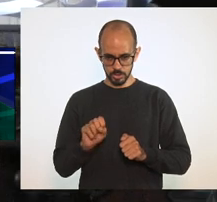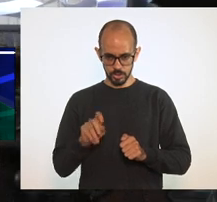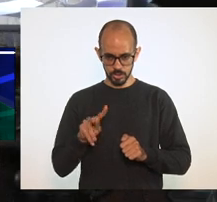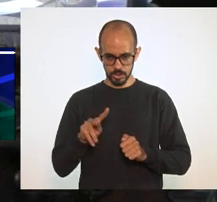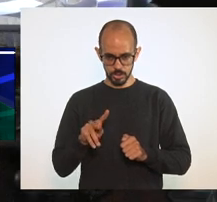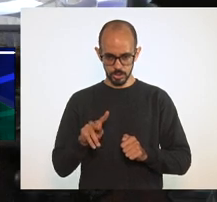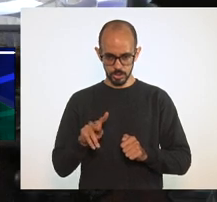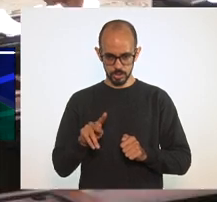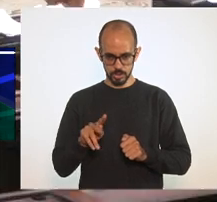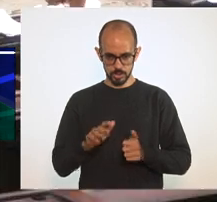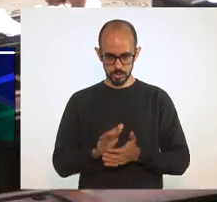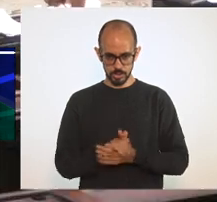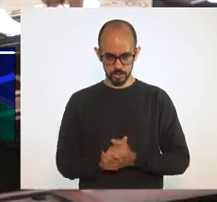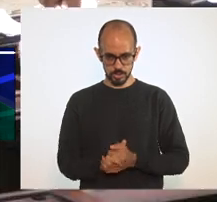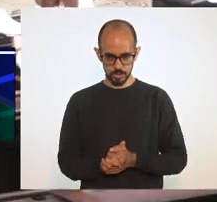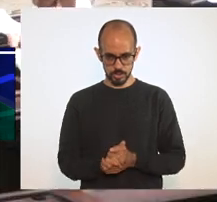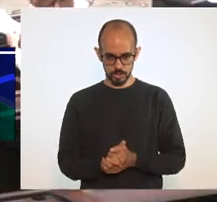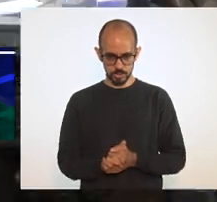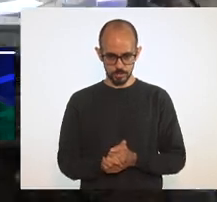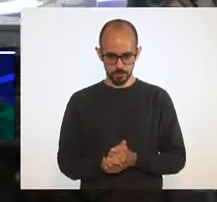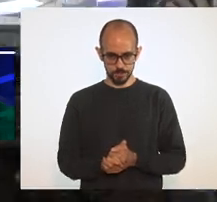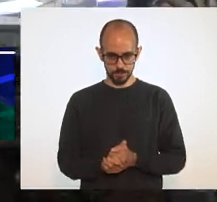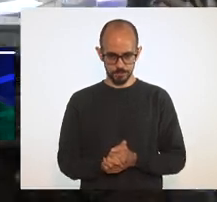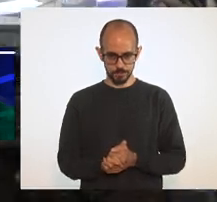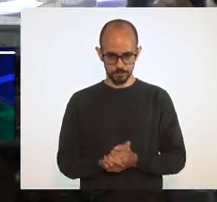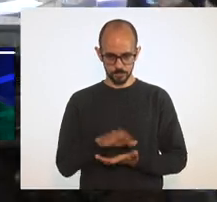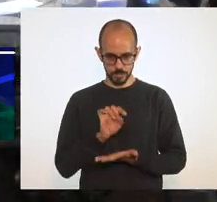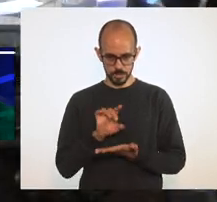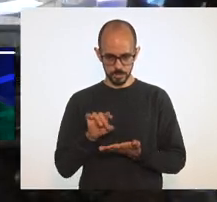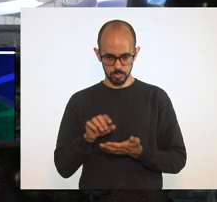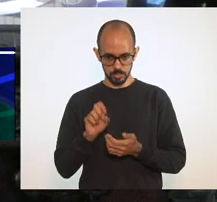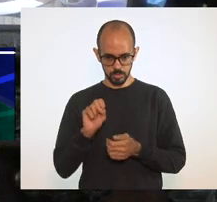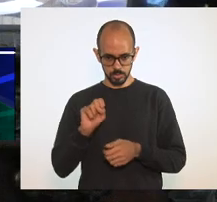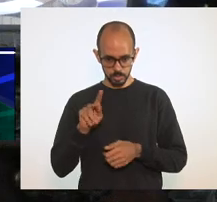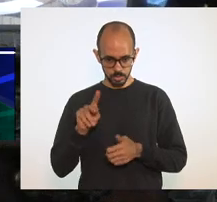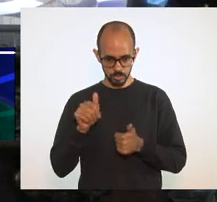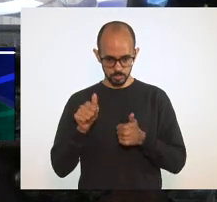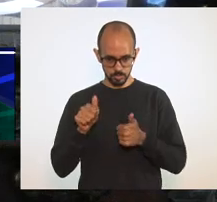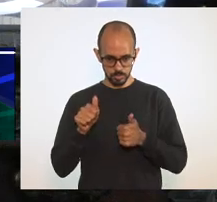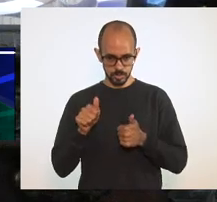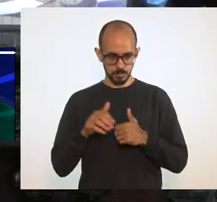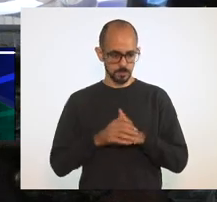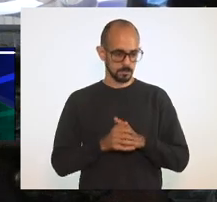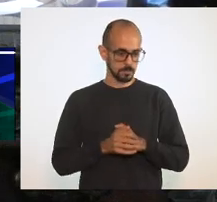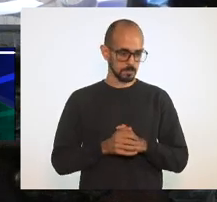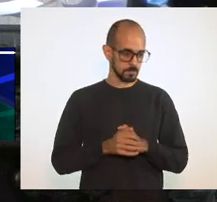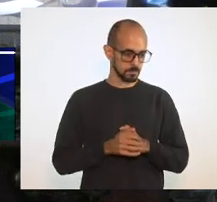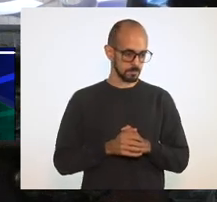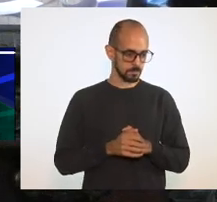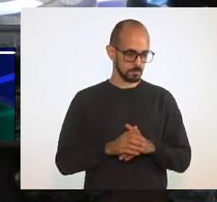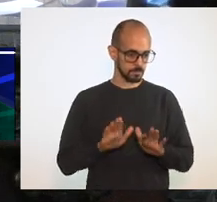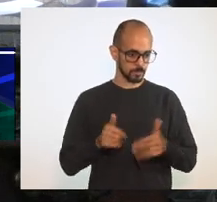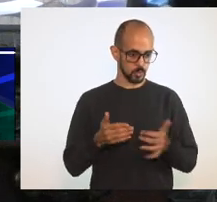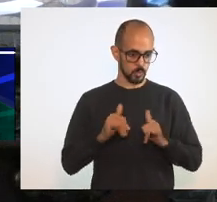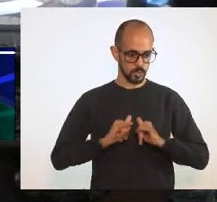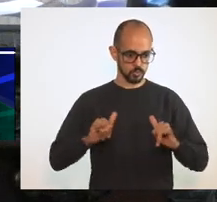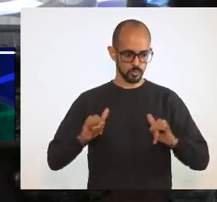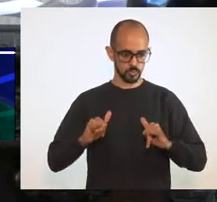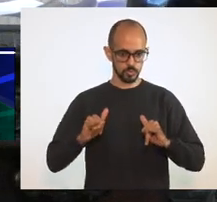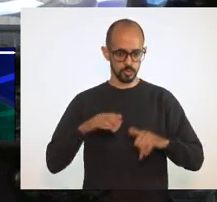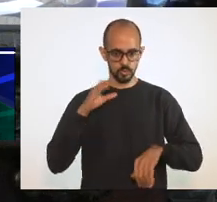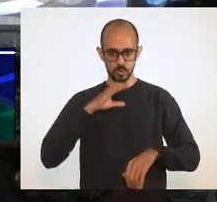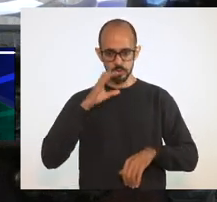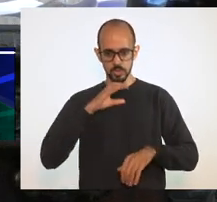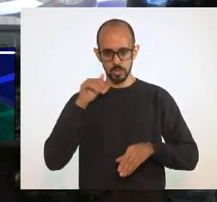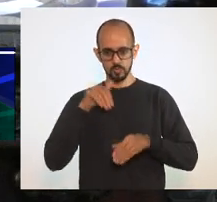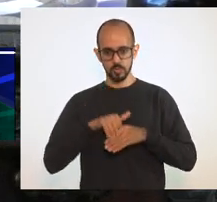Marta, Alana, enfermeira, Renata, ok, então vamos lá. Anuncio em regime de urgência e votação